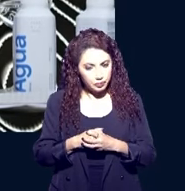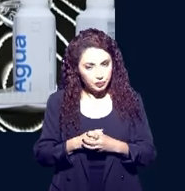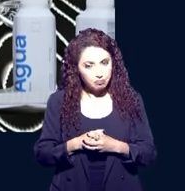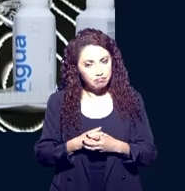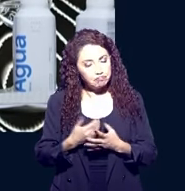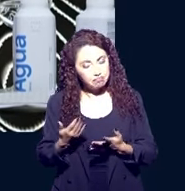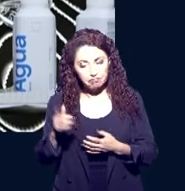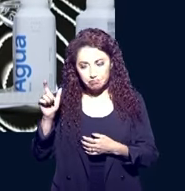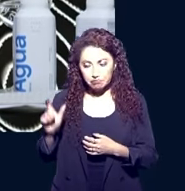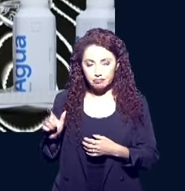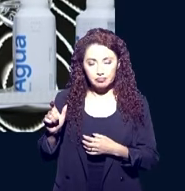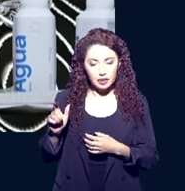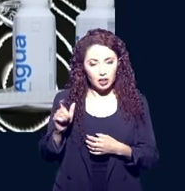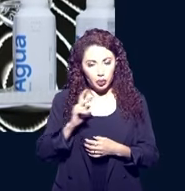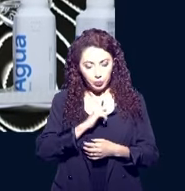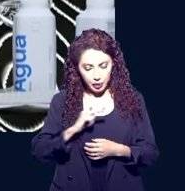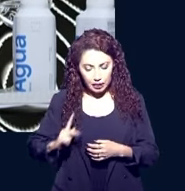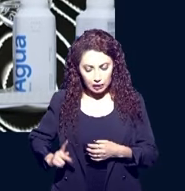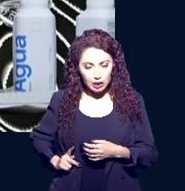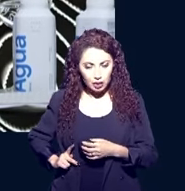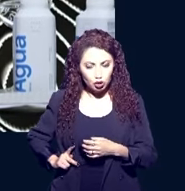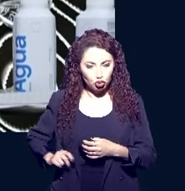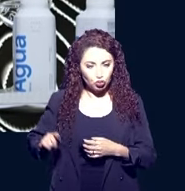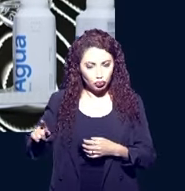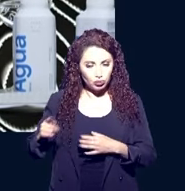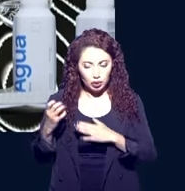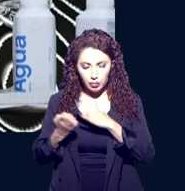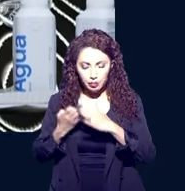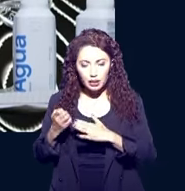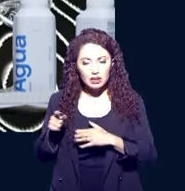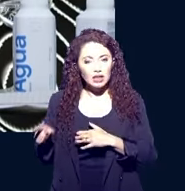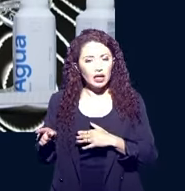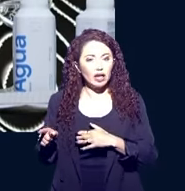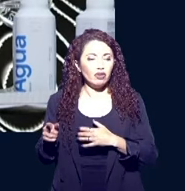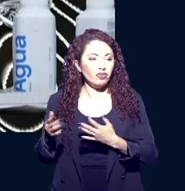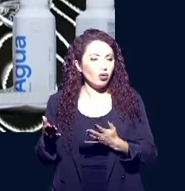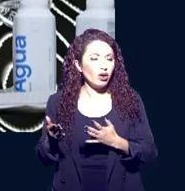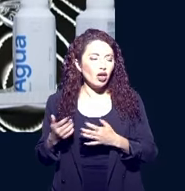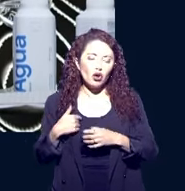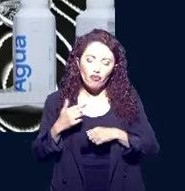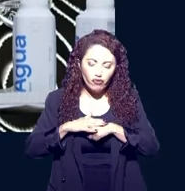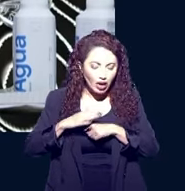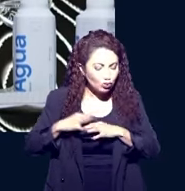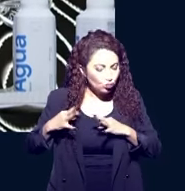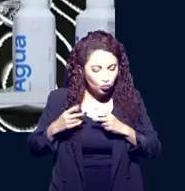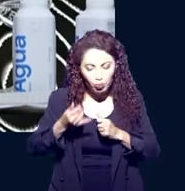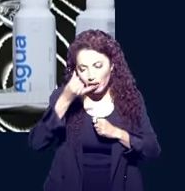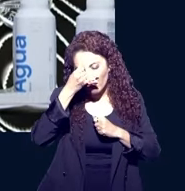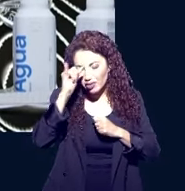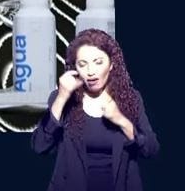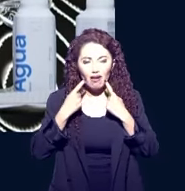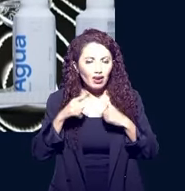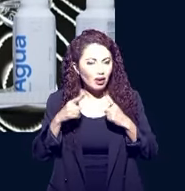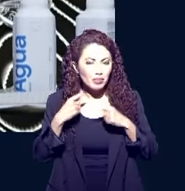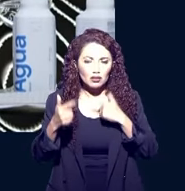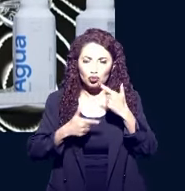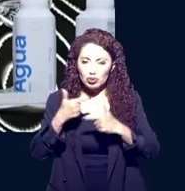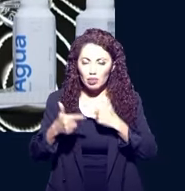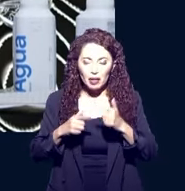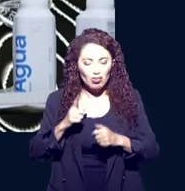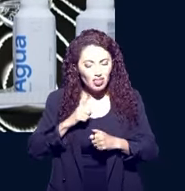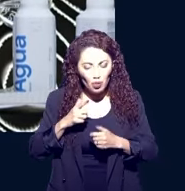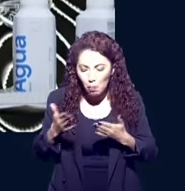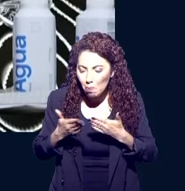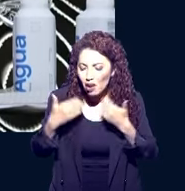dessa empresa o principal sionista me disse uma vez eu faço tudo para não ter reclamação trabalhista eu tenho os melhores advogados eu